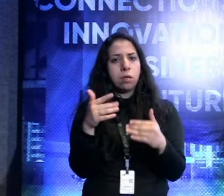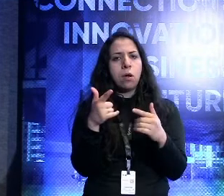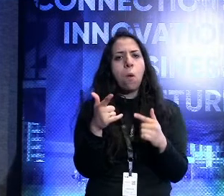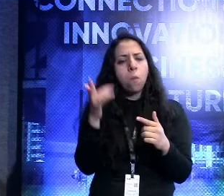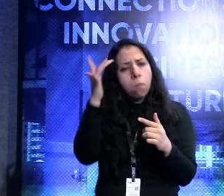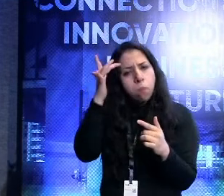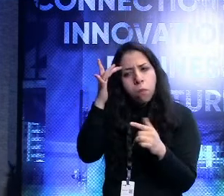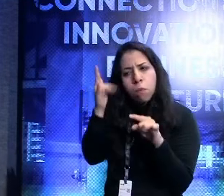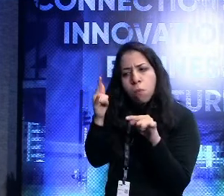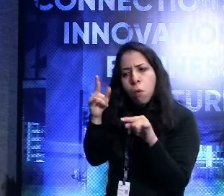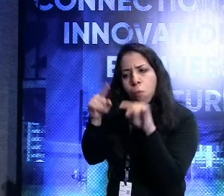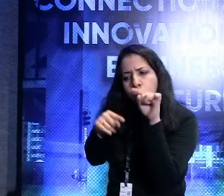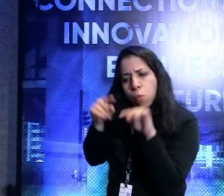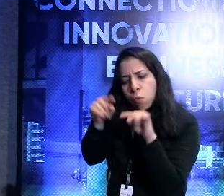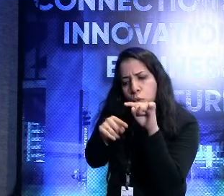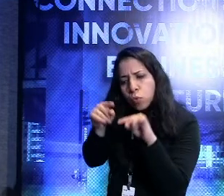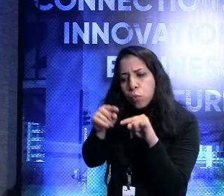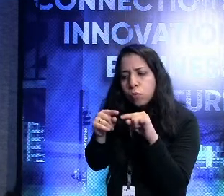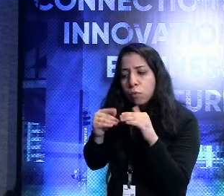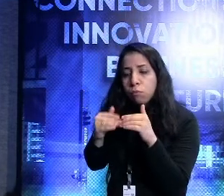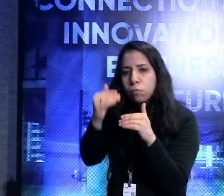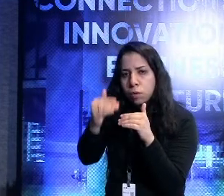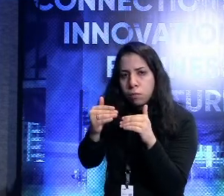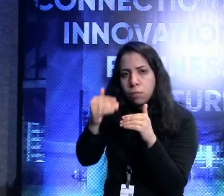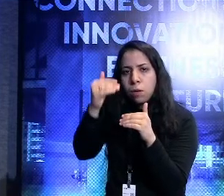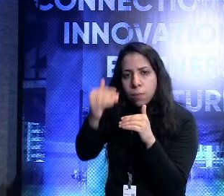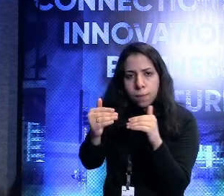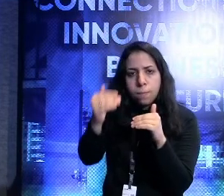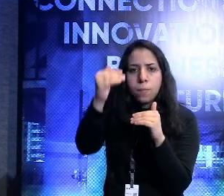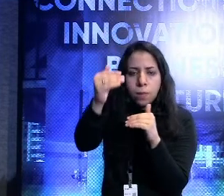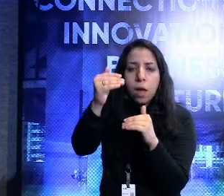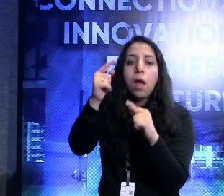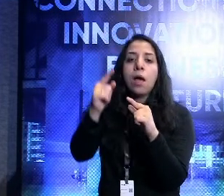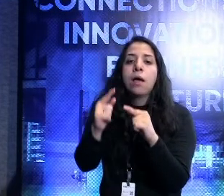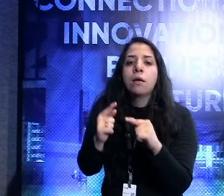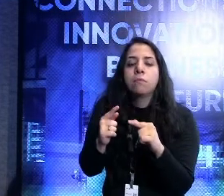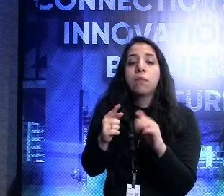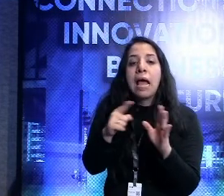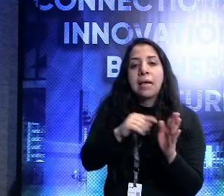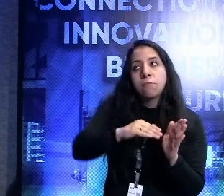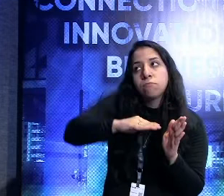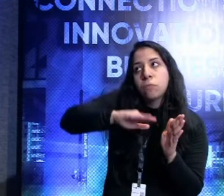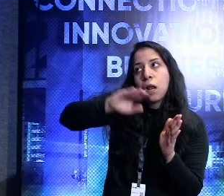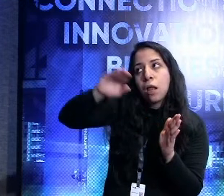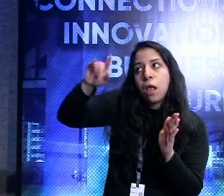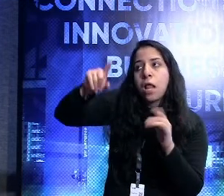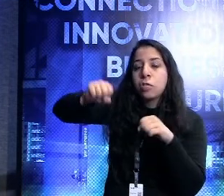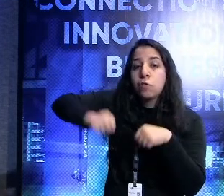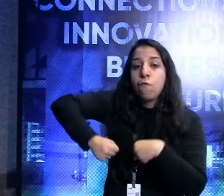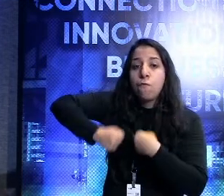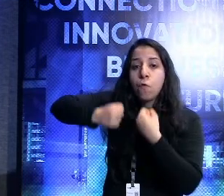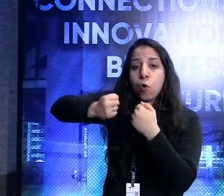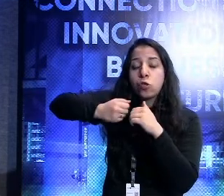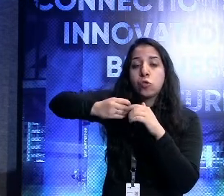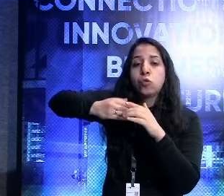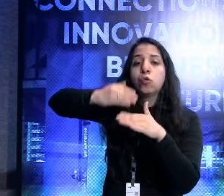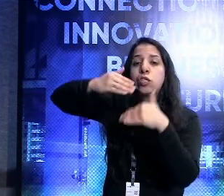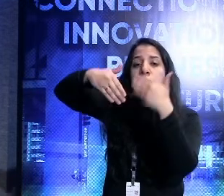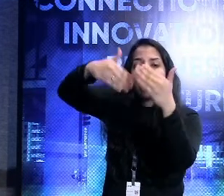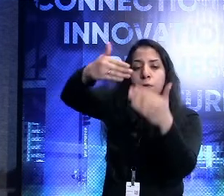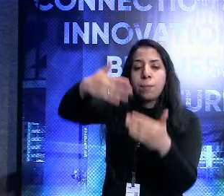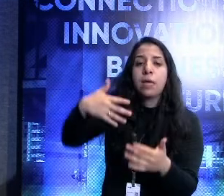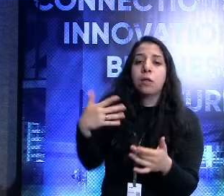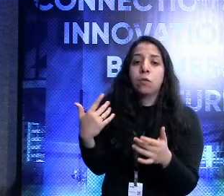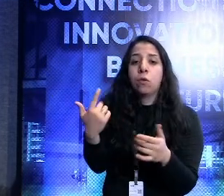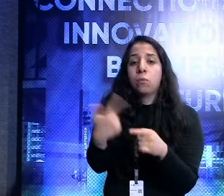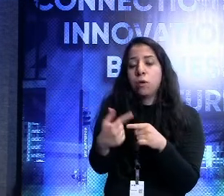vamos caminhando nesse gráfico. A gente vai crescendo na maturidade de experimento, no esforço que a gente coloca no desenvolvimento disso. Afinal, é muito